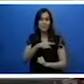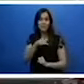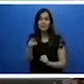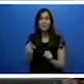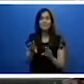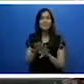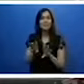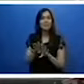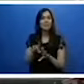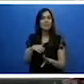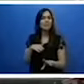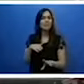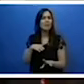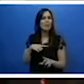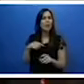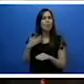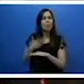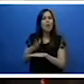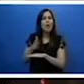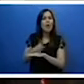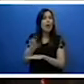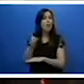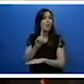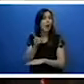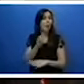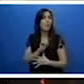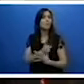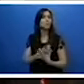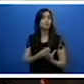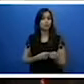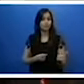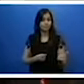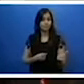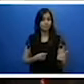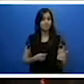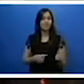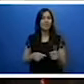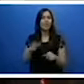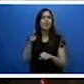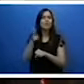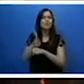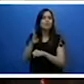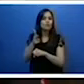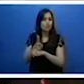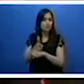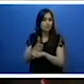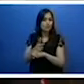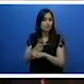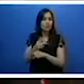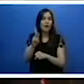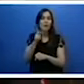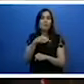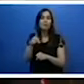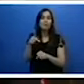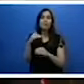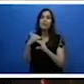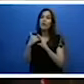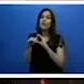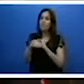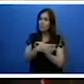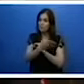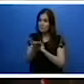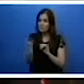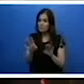tarefa que não estão na apostila, né? Estarão na videoaula e a professora também vai encaminhar para você